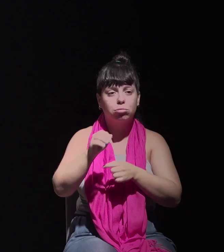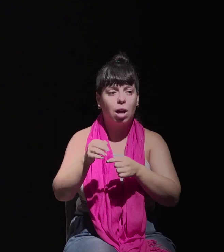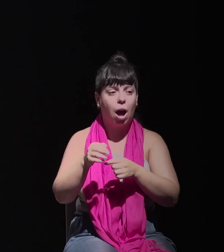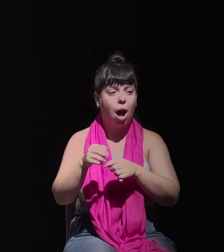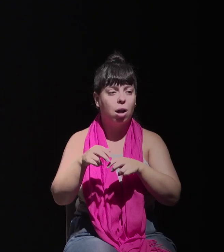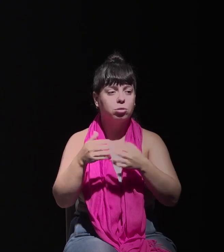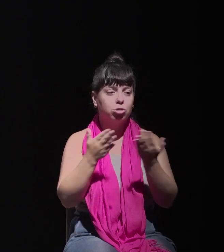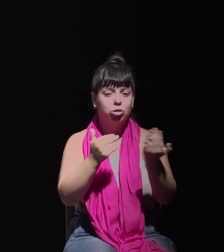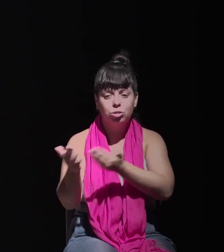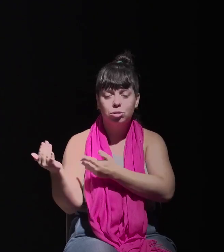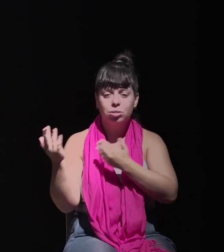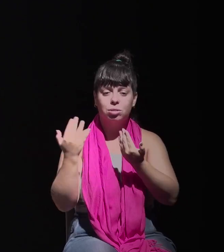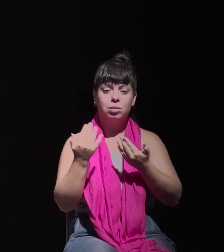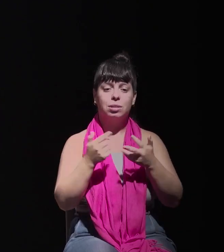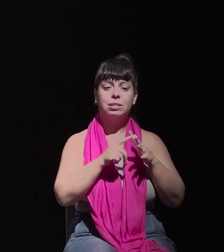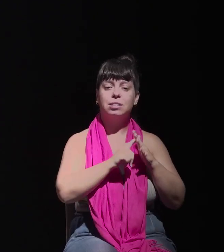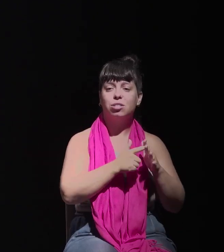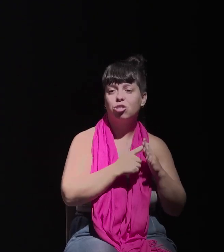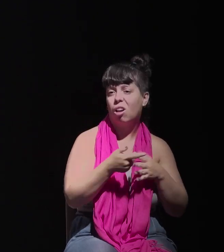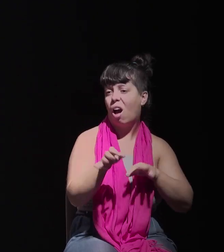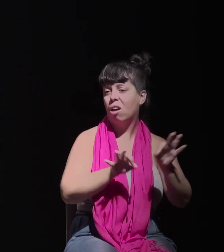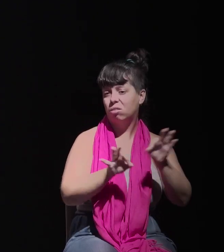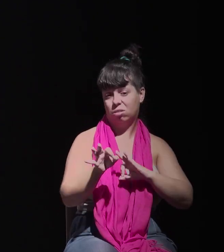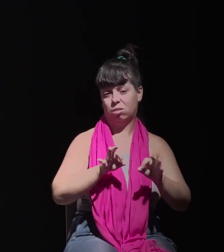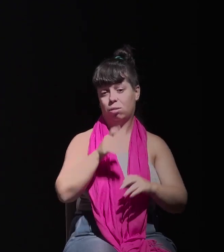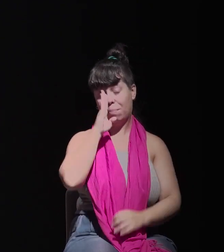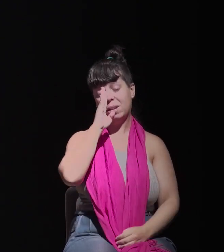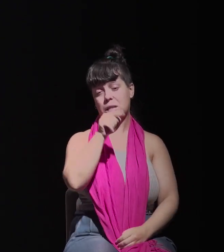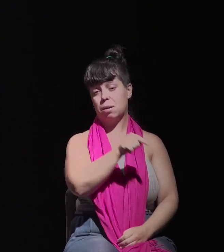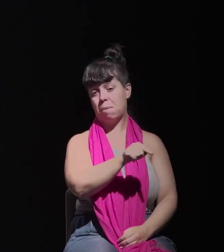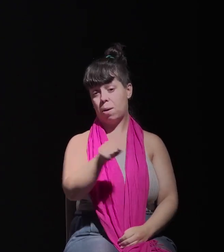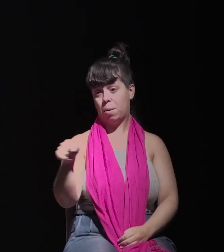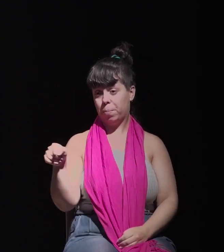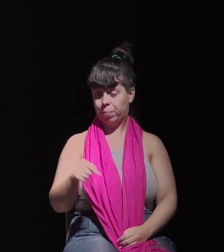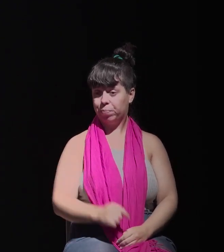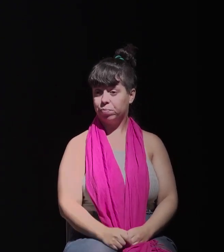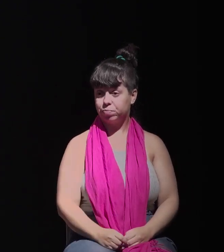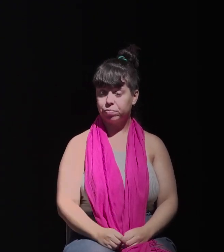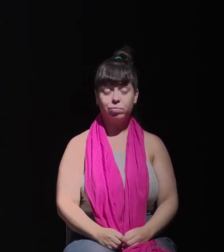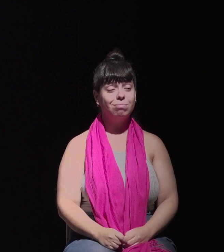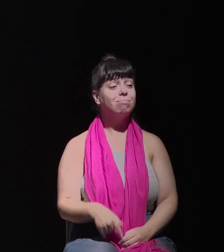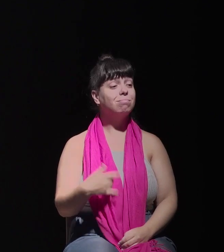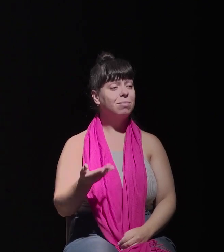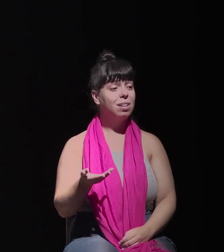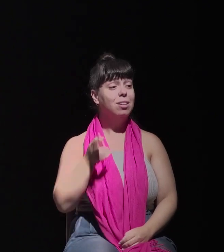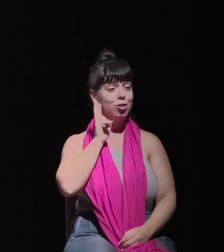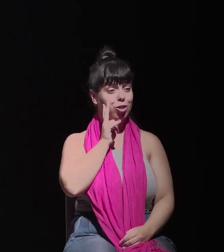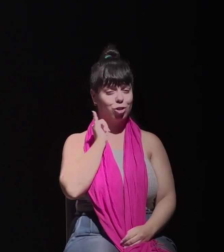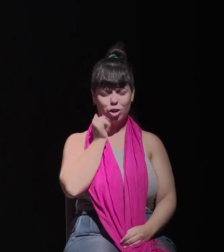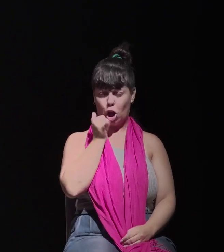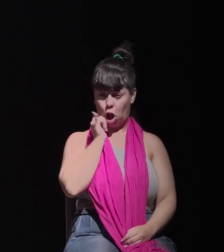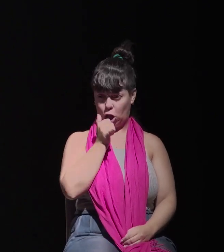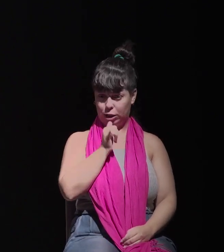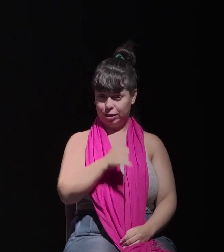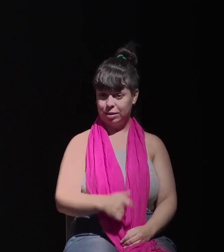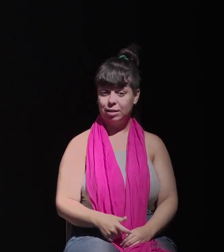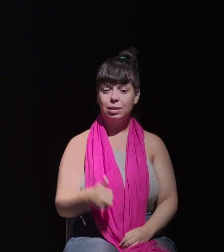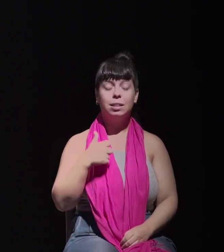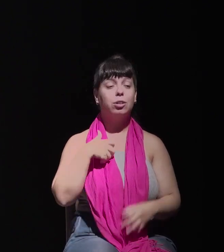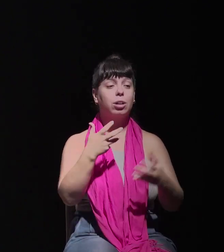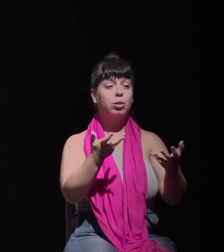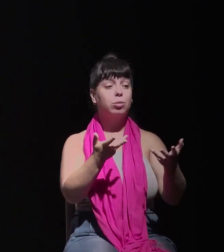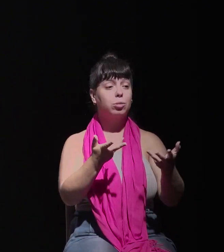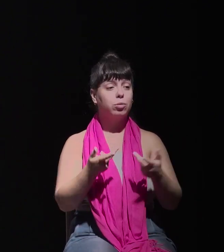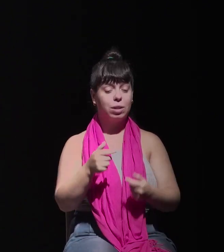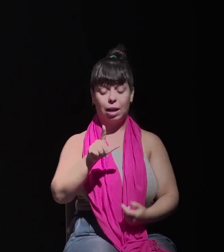dentro dos sindicatos, dentro das organizações. E, para contar um pouco dessa história, eu quero convidar a